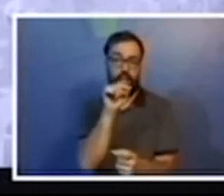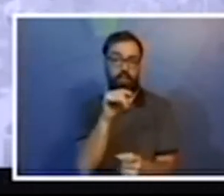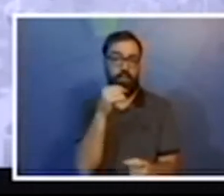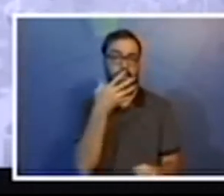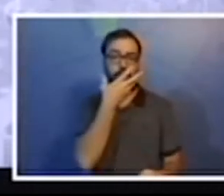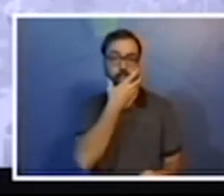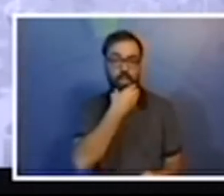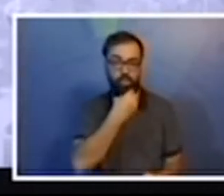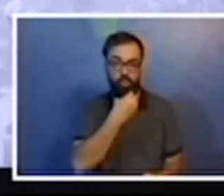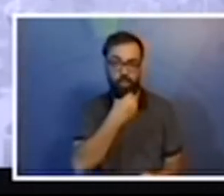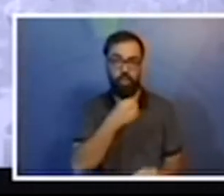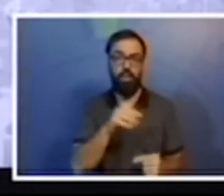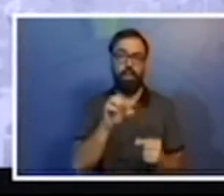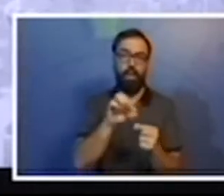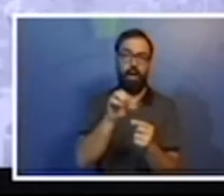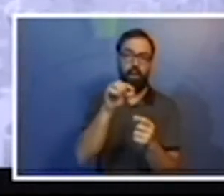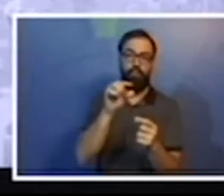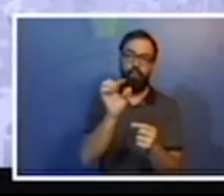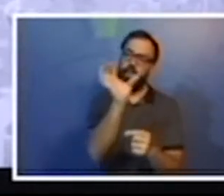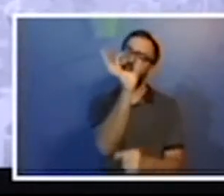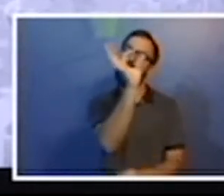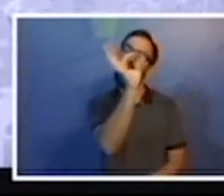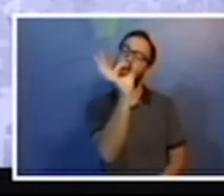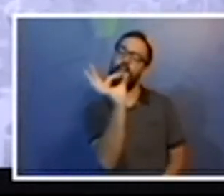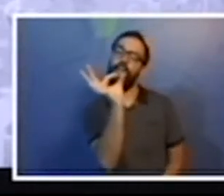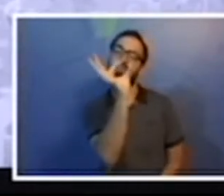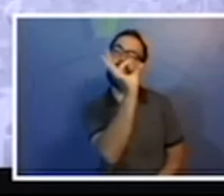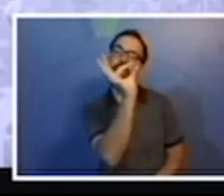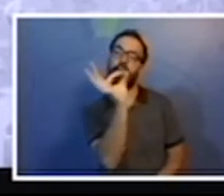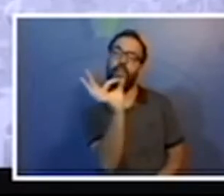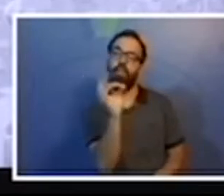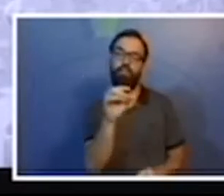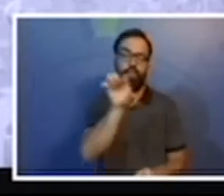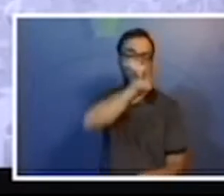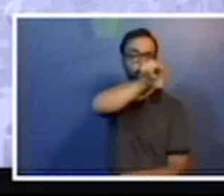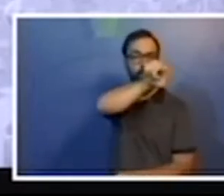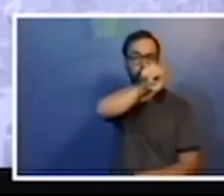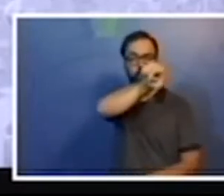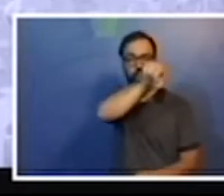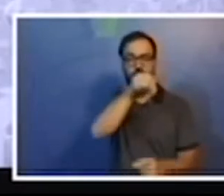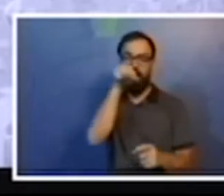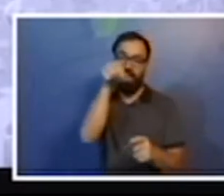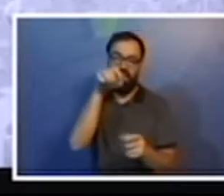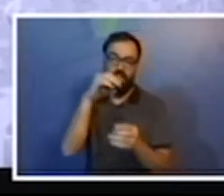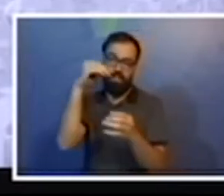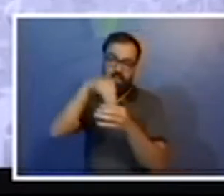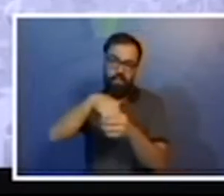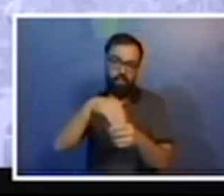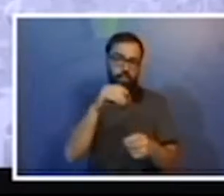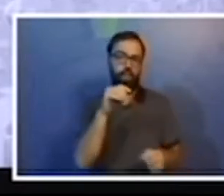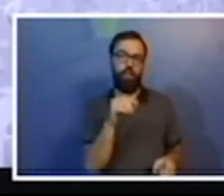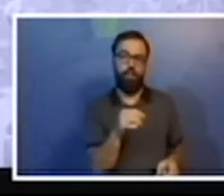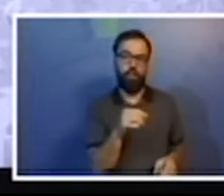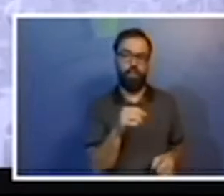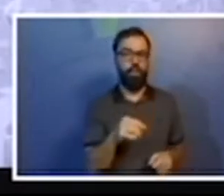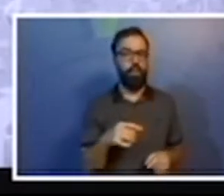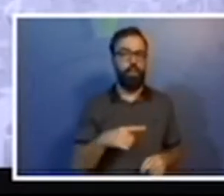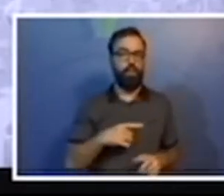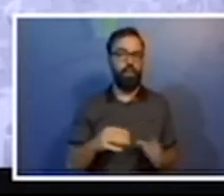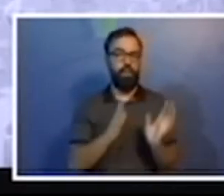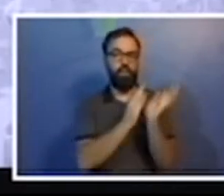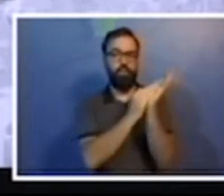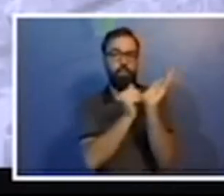gameta após a fecundação do gameta masculino com feminino com o óvulo o ovário ele pode desenvolver o fruto